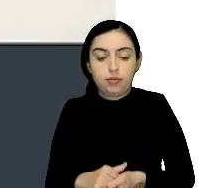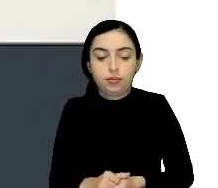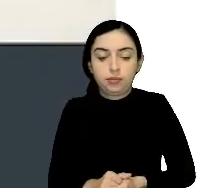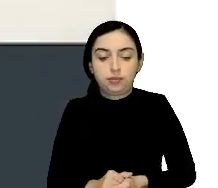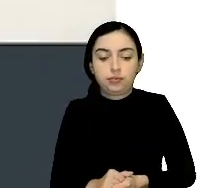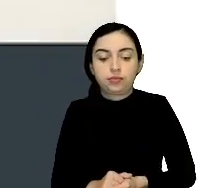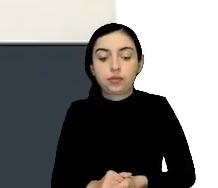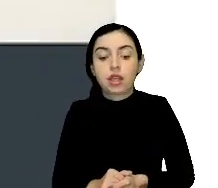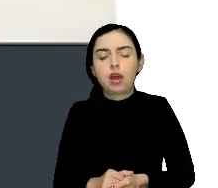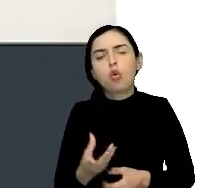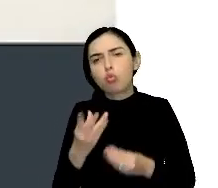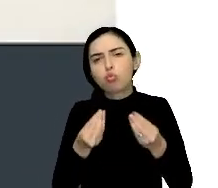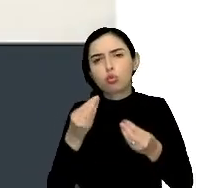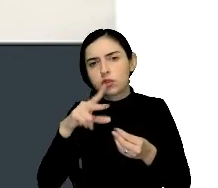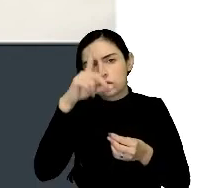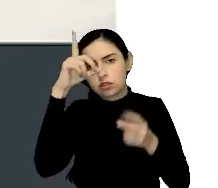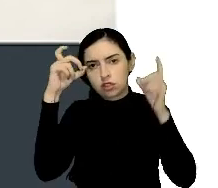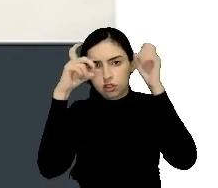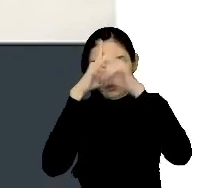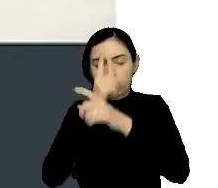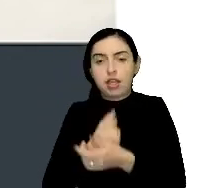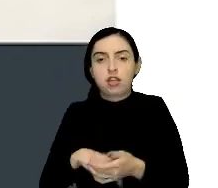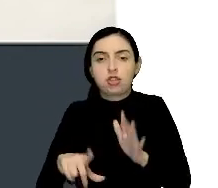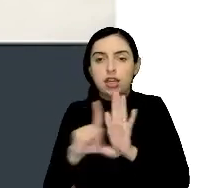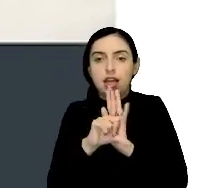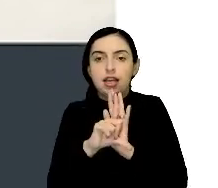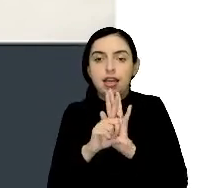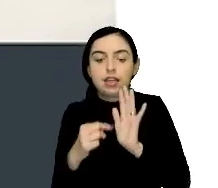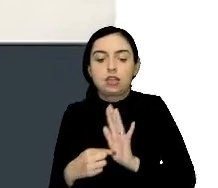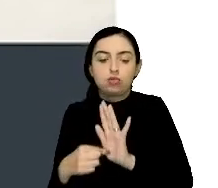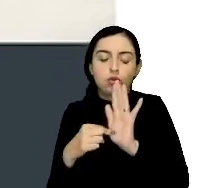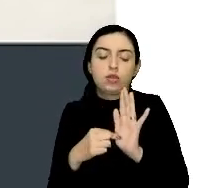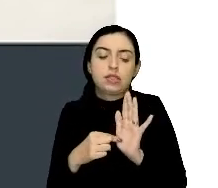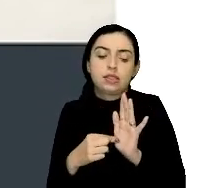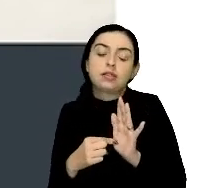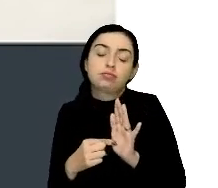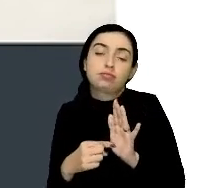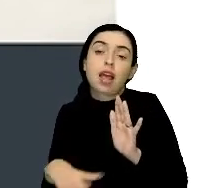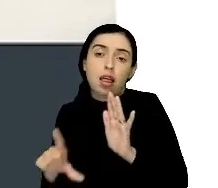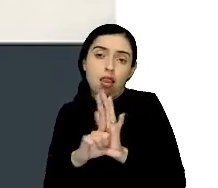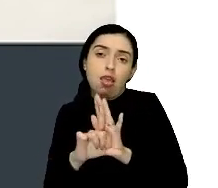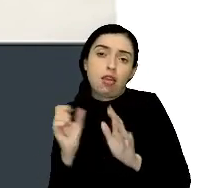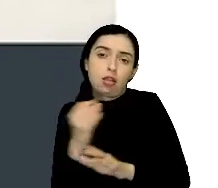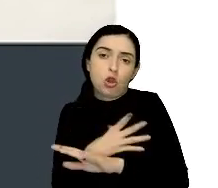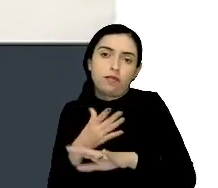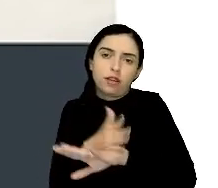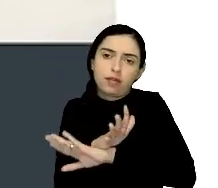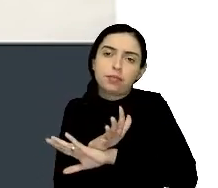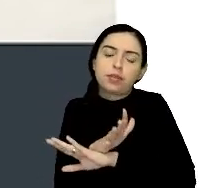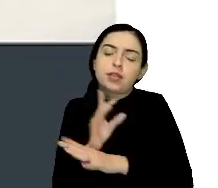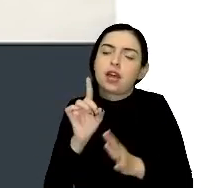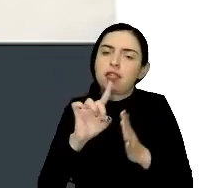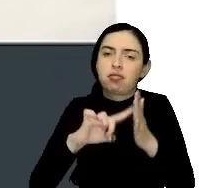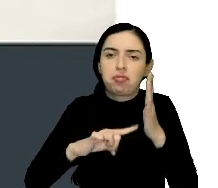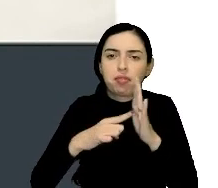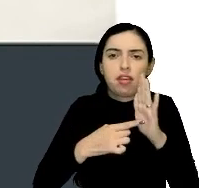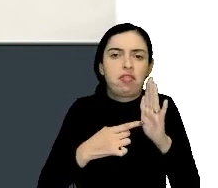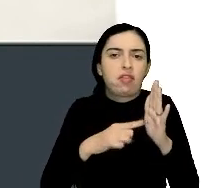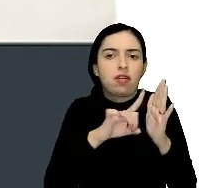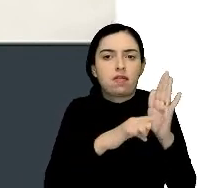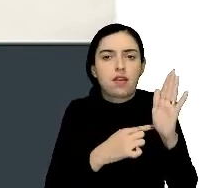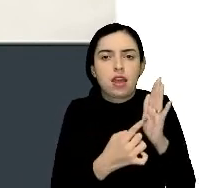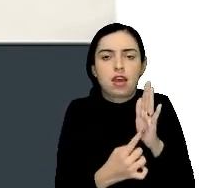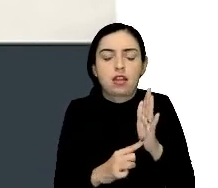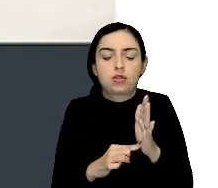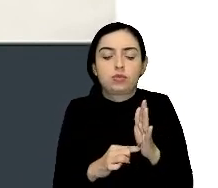Alguns desafios que a nova lei nos traz. Então, a nova lei foi aprovada, foi sancionada com vetos, veio